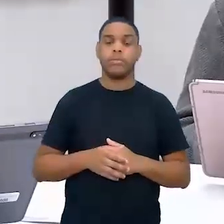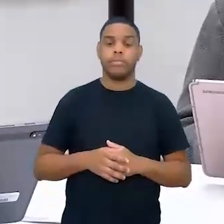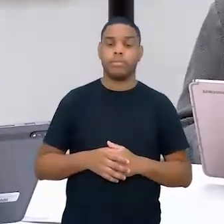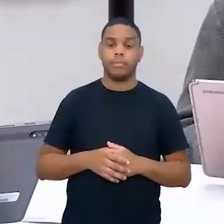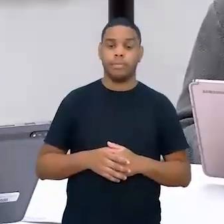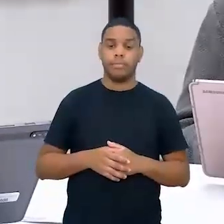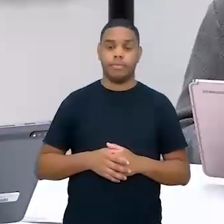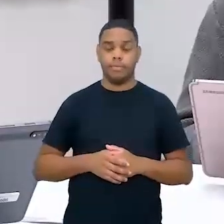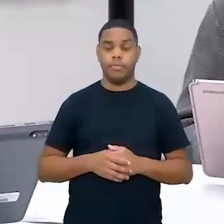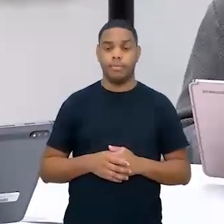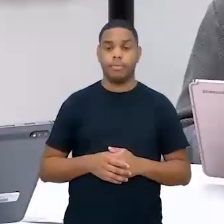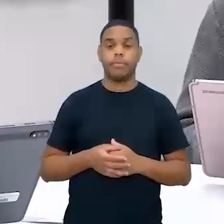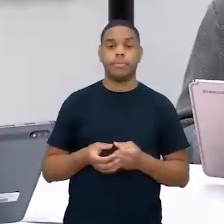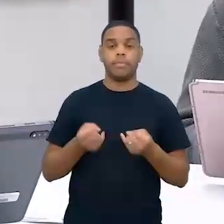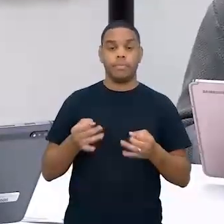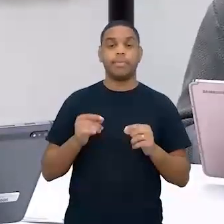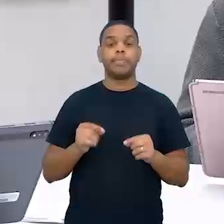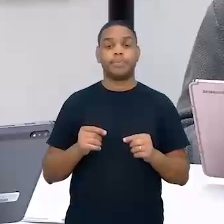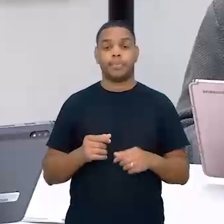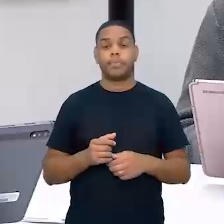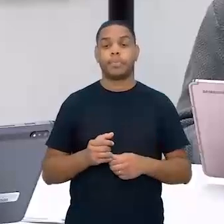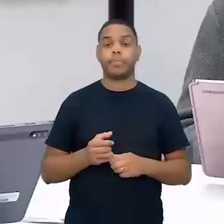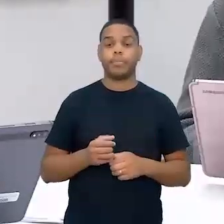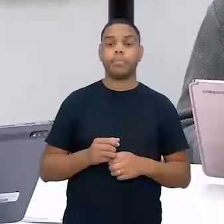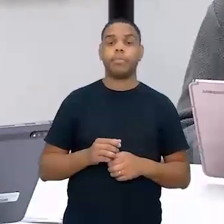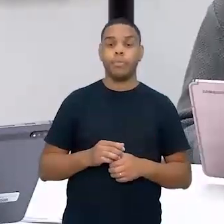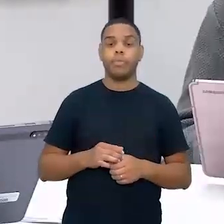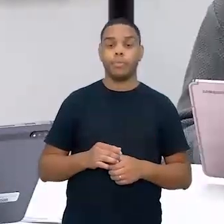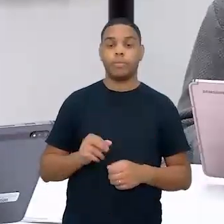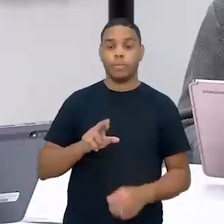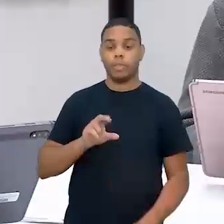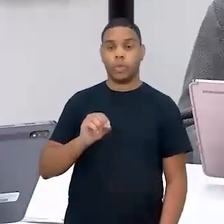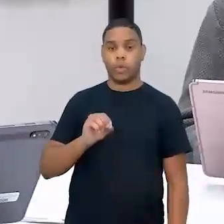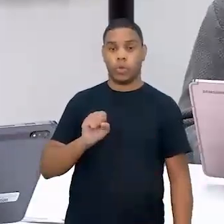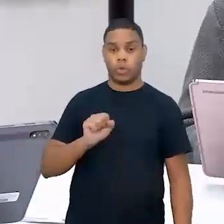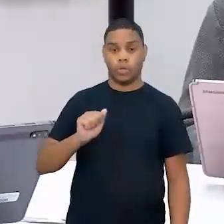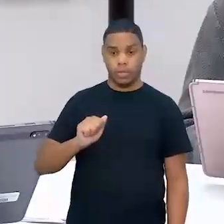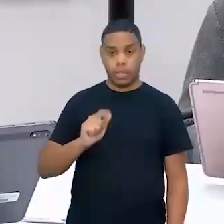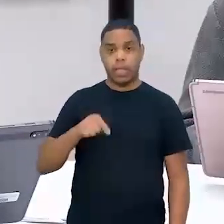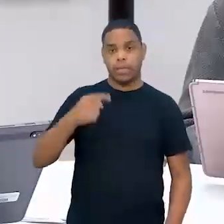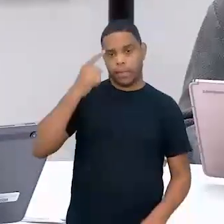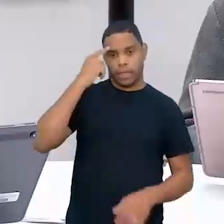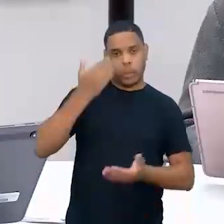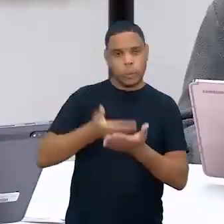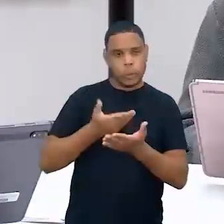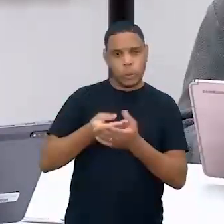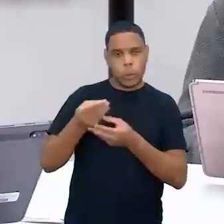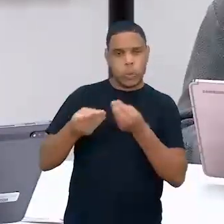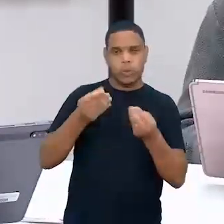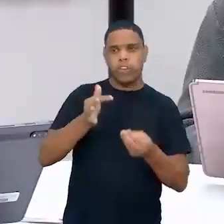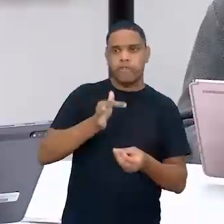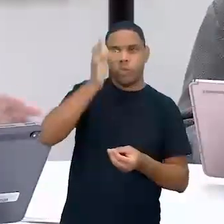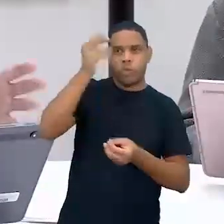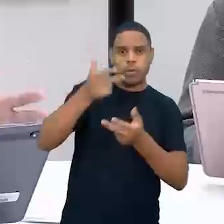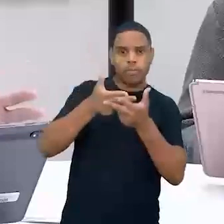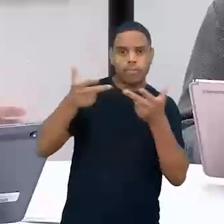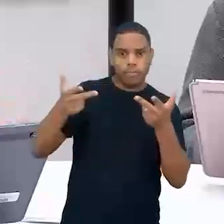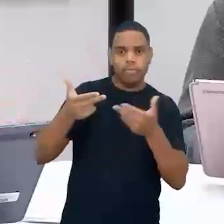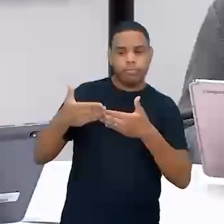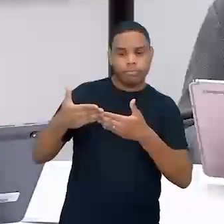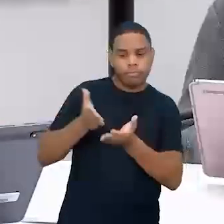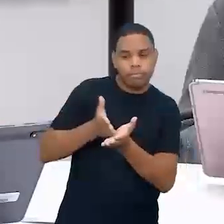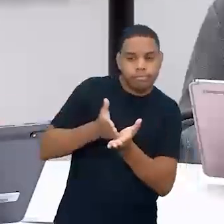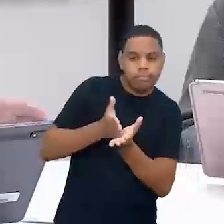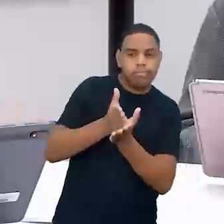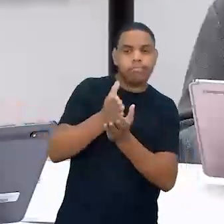abro esse quadro falando de uma fala da Rosa Alegria, que é uma futurista, né, que estuda para onde que está